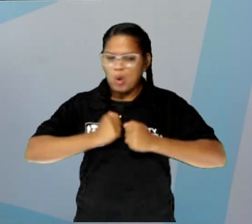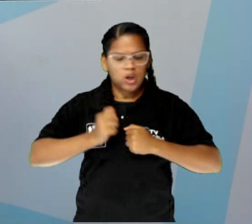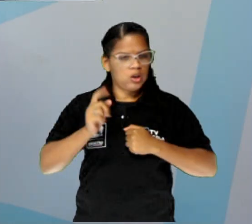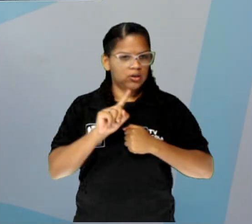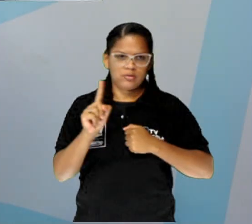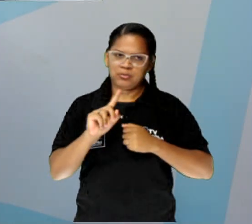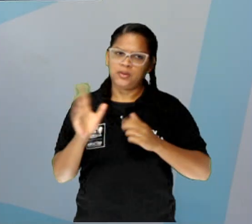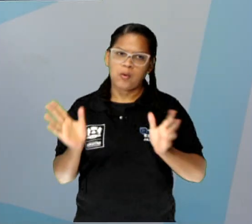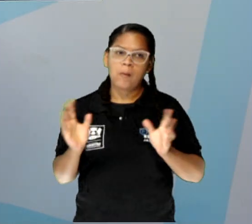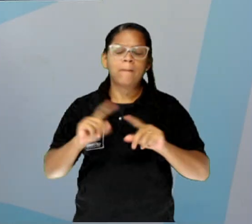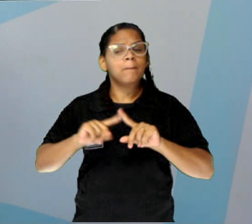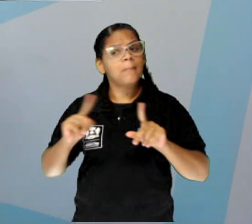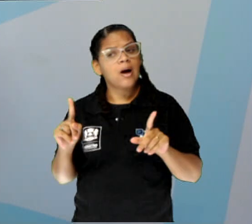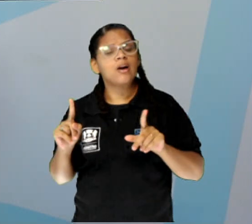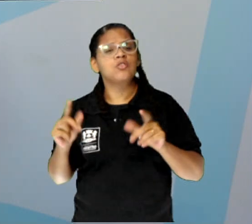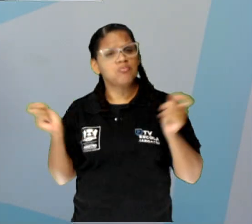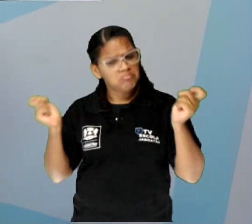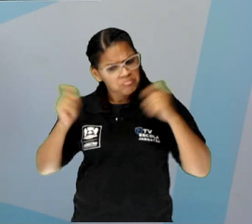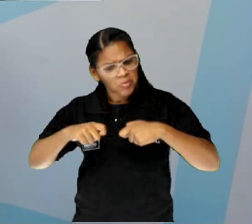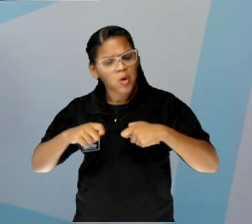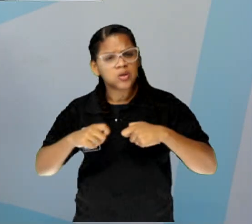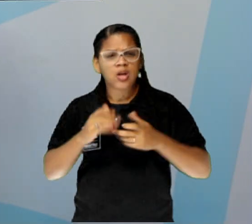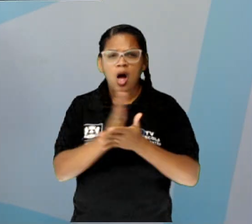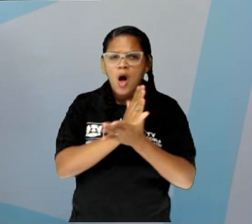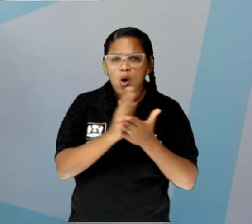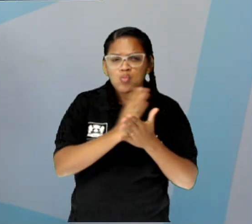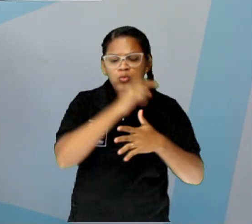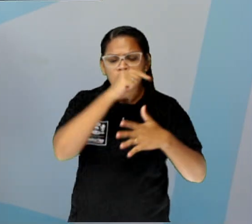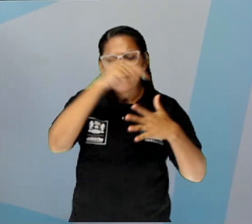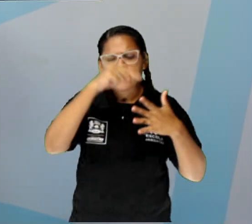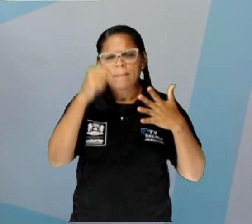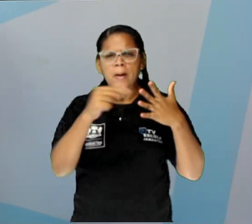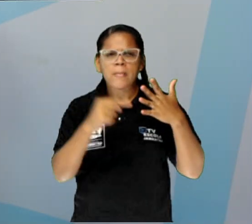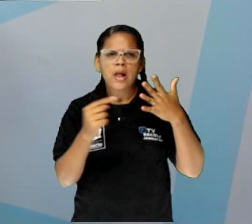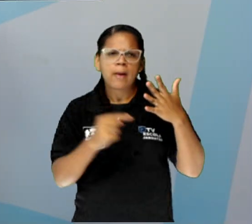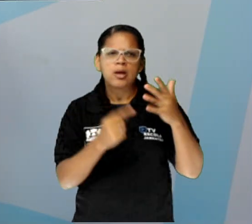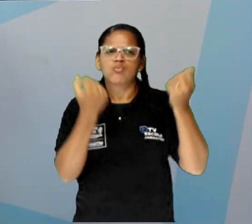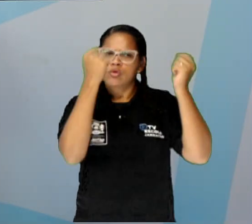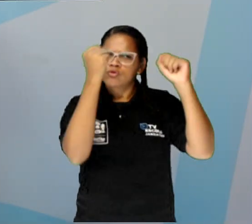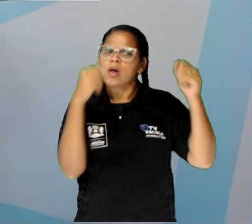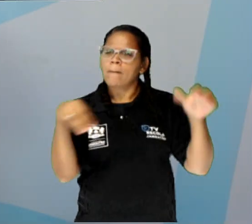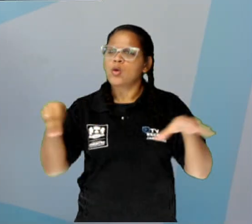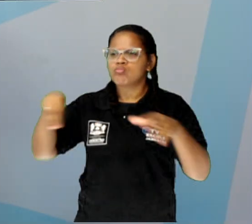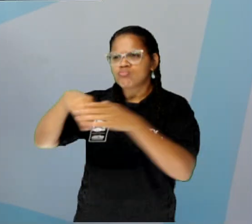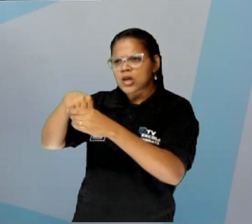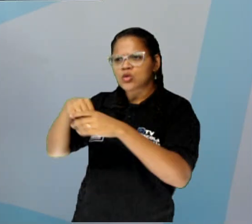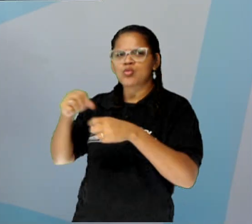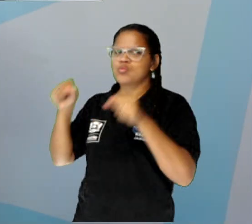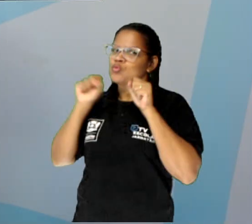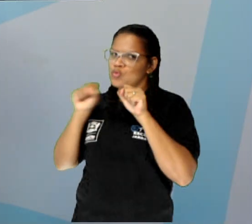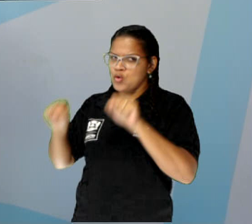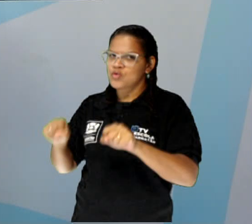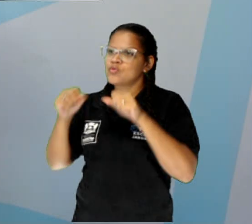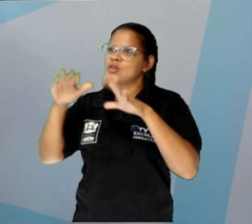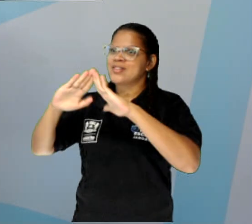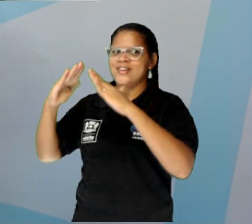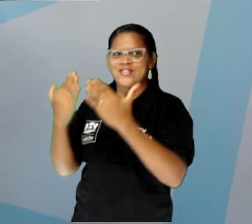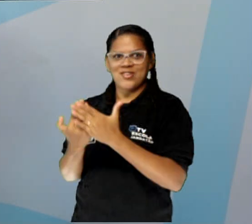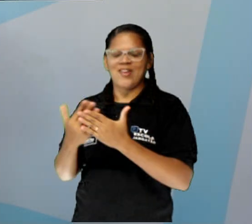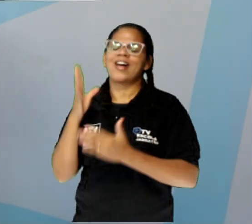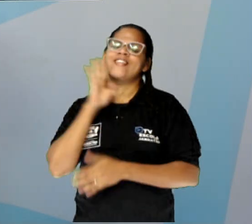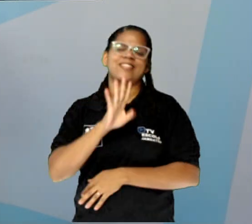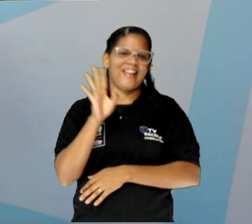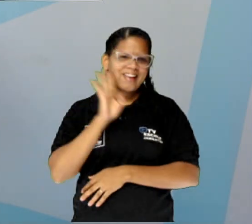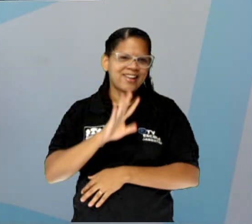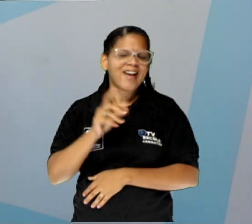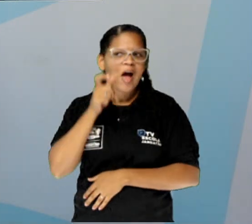vocês. Né? Mas quem sabe alguns desses princípios ginásticos que a gente pode utilizar no CrossFit. Eu acho super legal, acho super